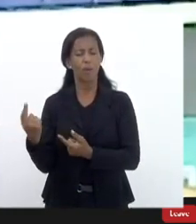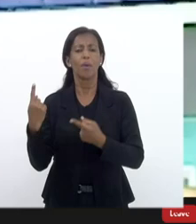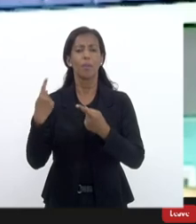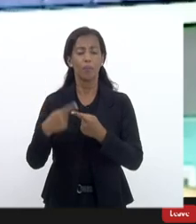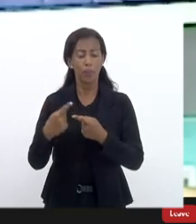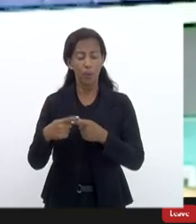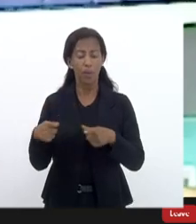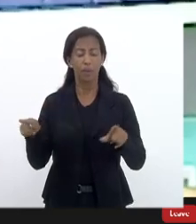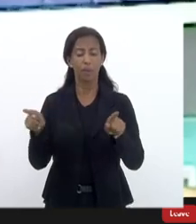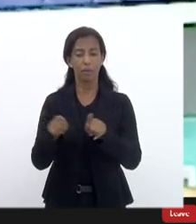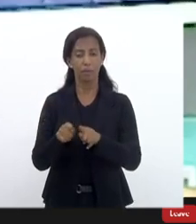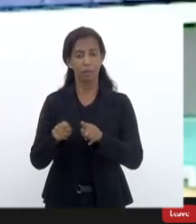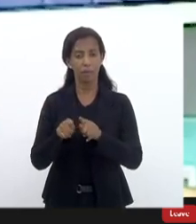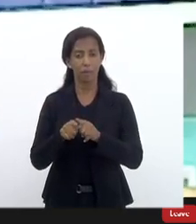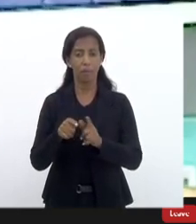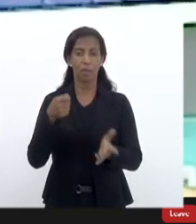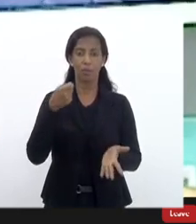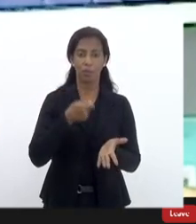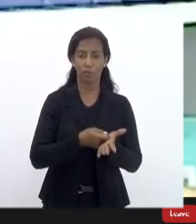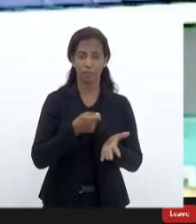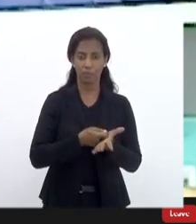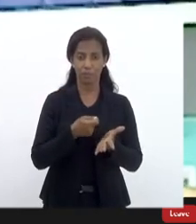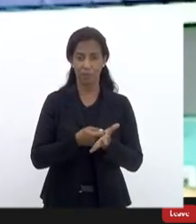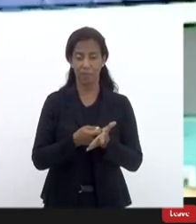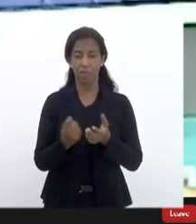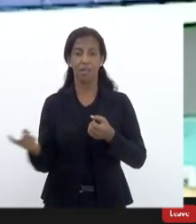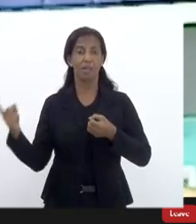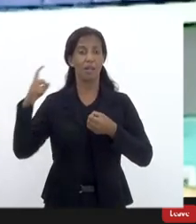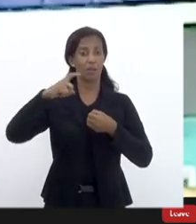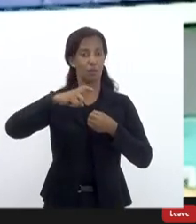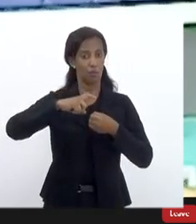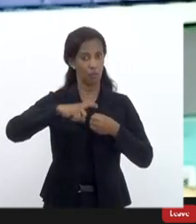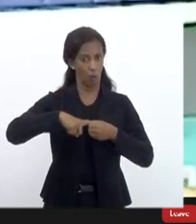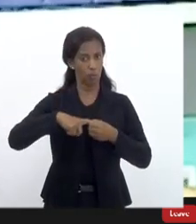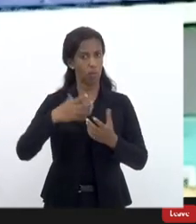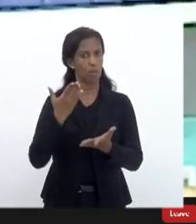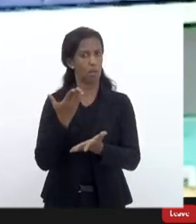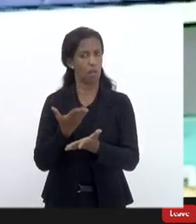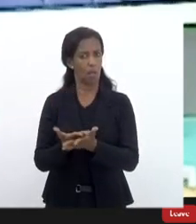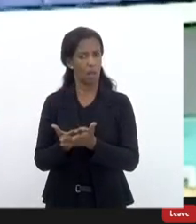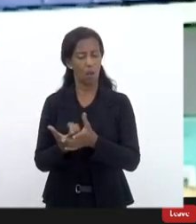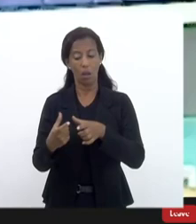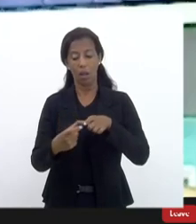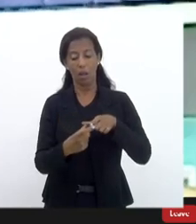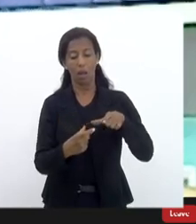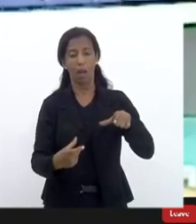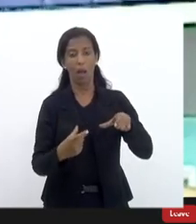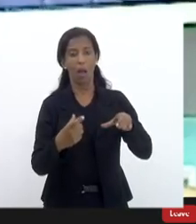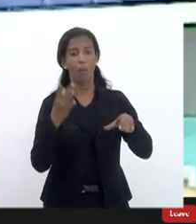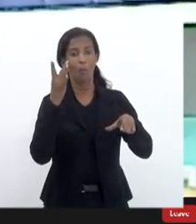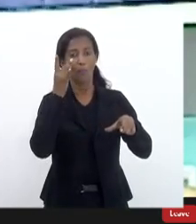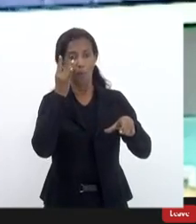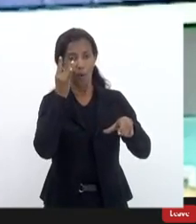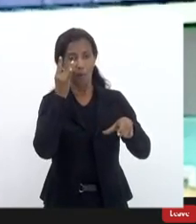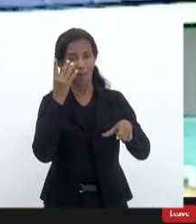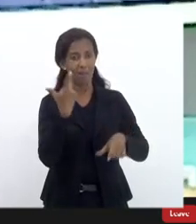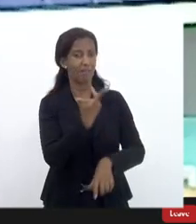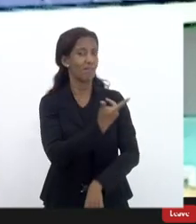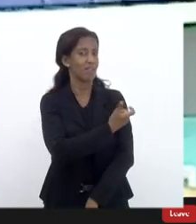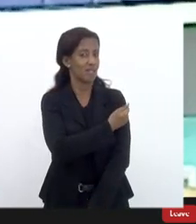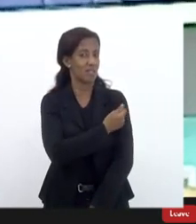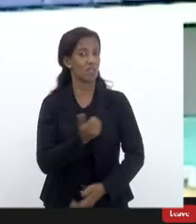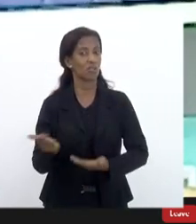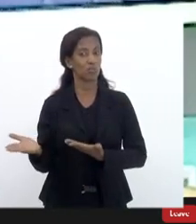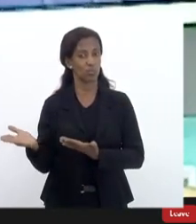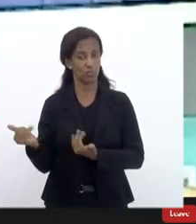também não exigir, na retomada do presencial, o cartão de vacinação dos